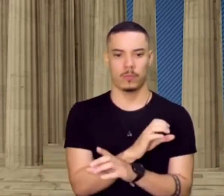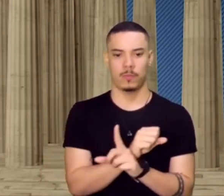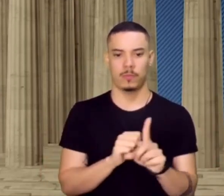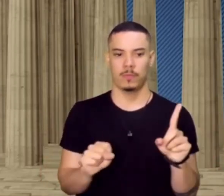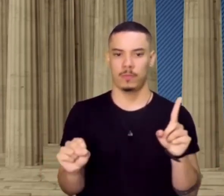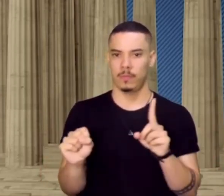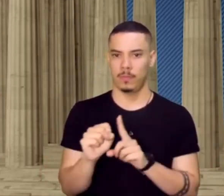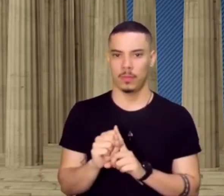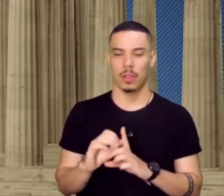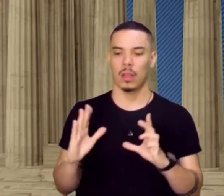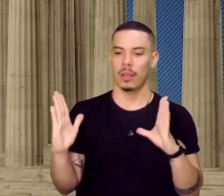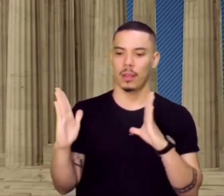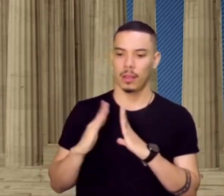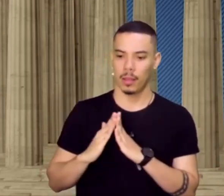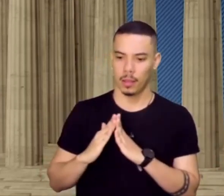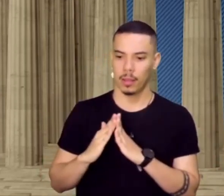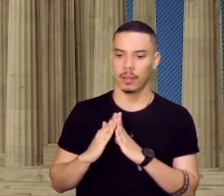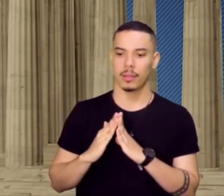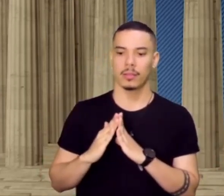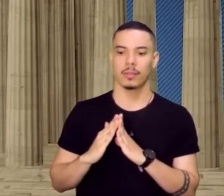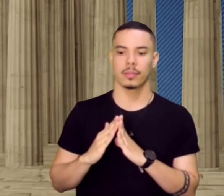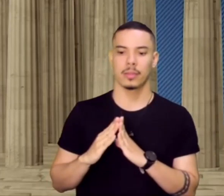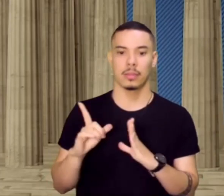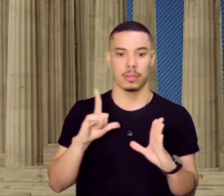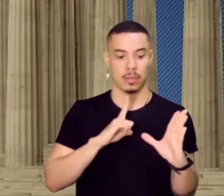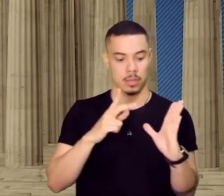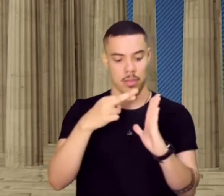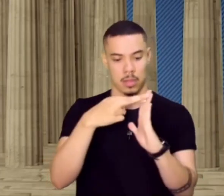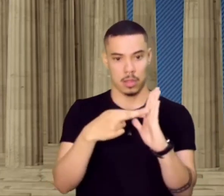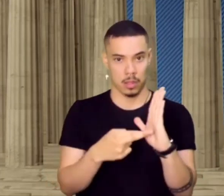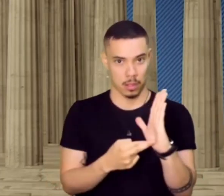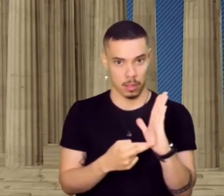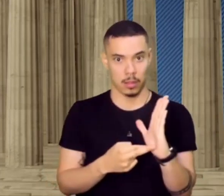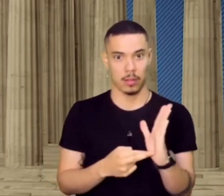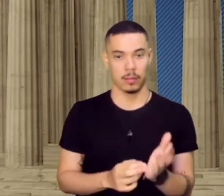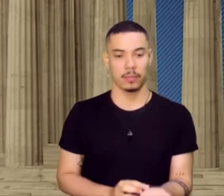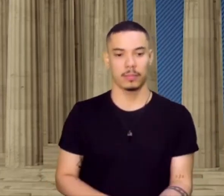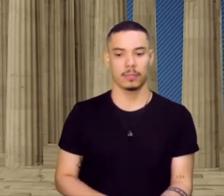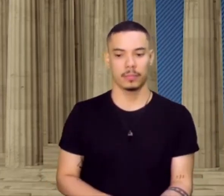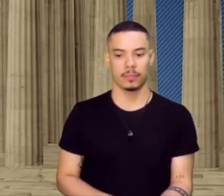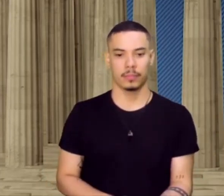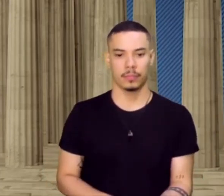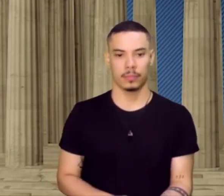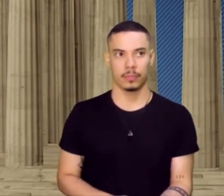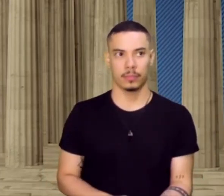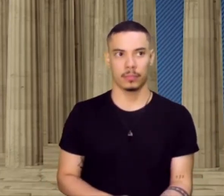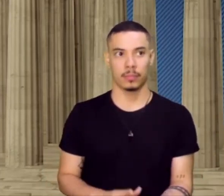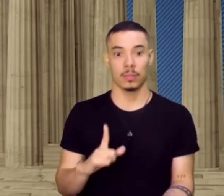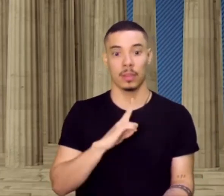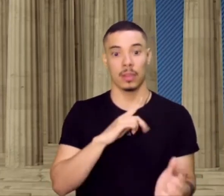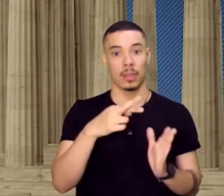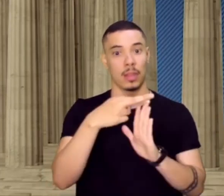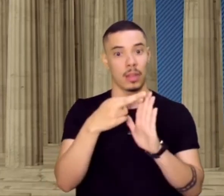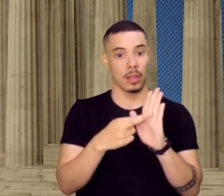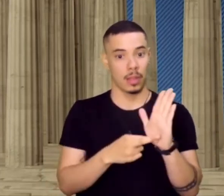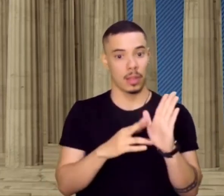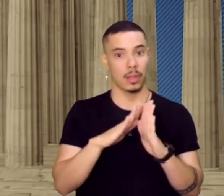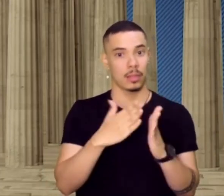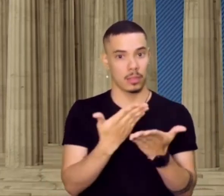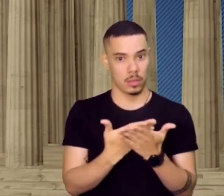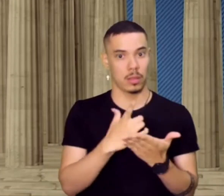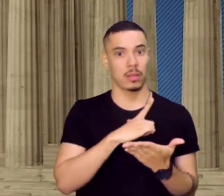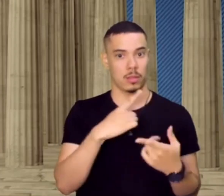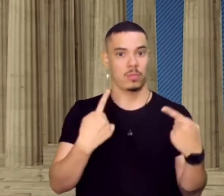em casa, né? Lá com seus pais tem as regras a serem seguidas. As regras aí na escola, existe a política da